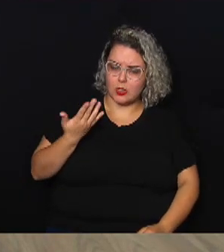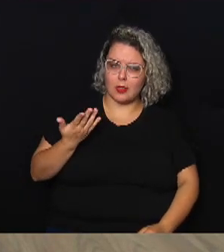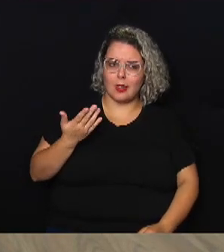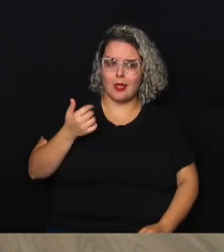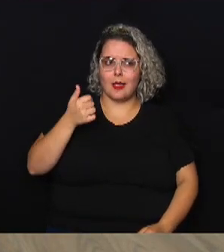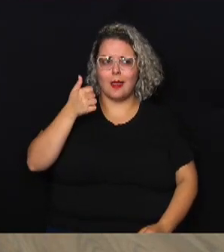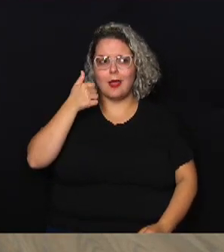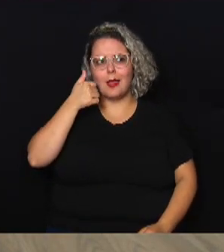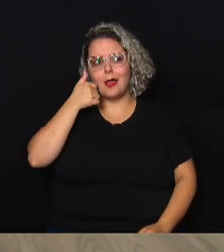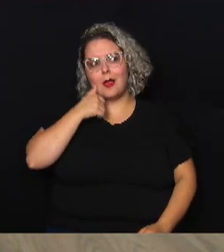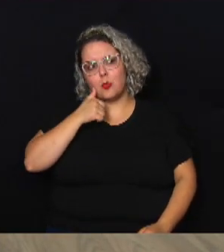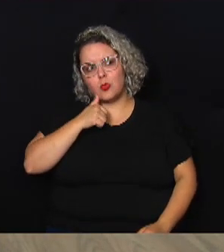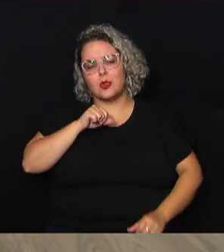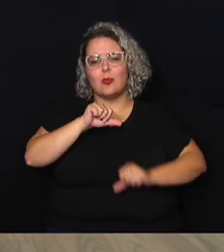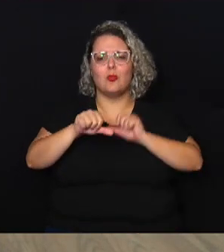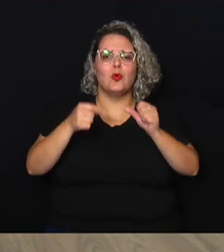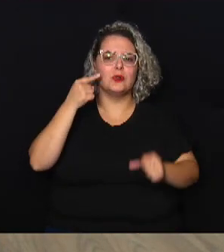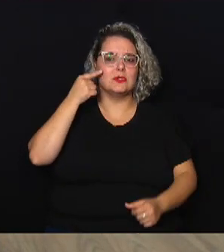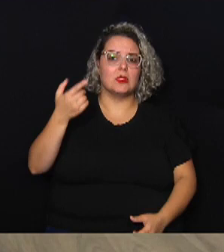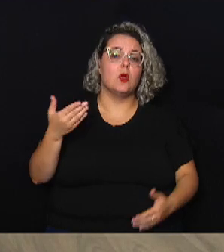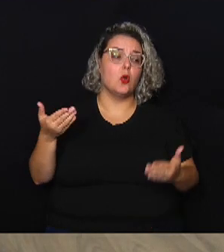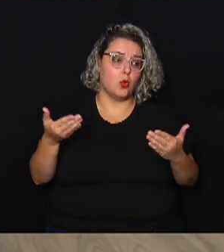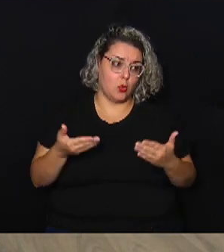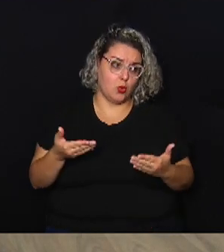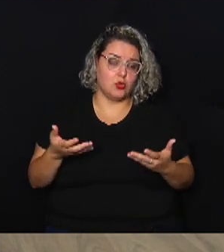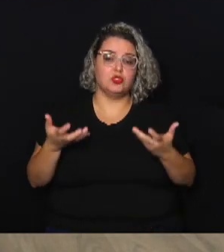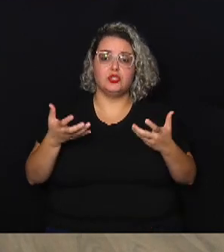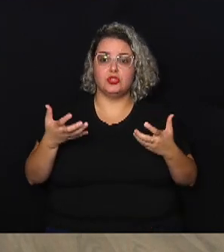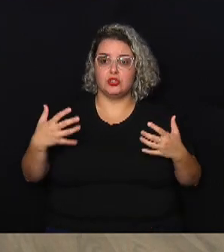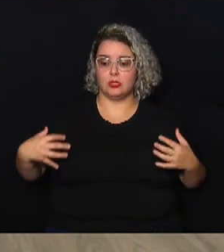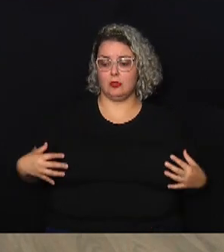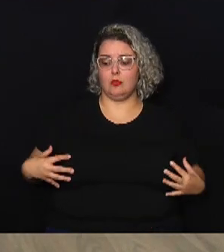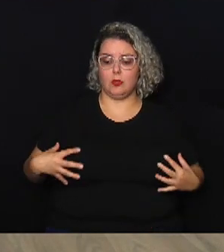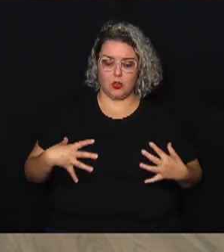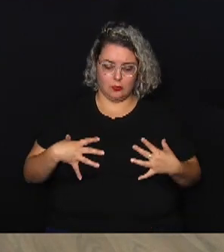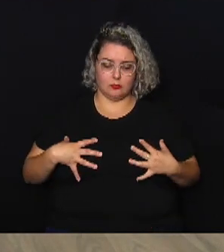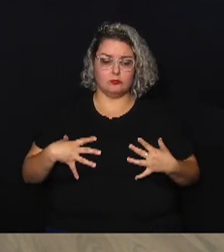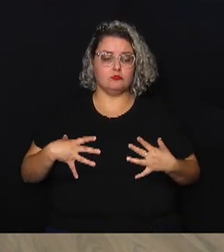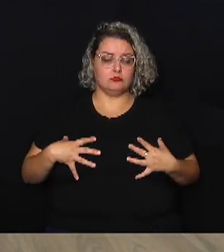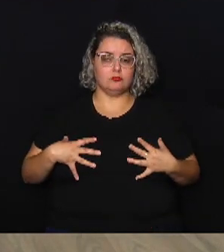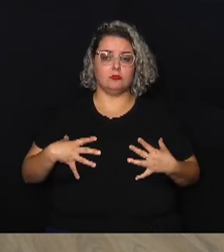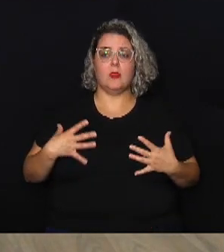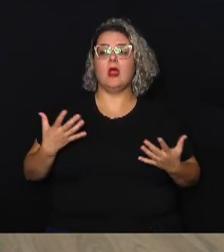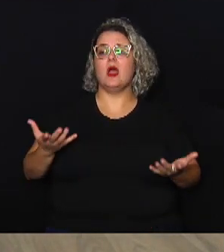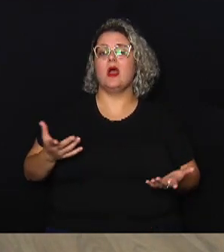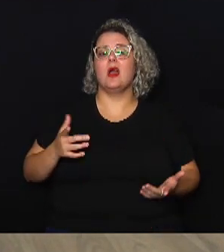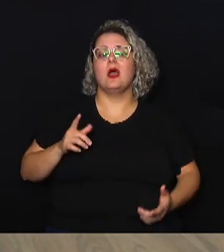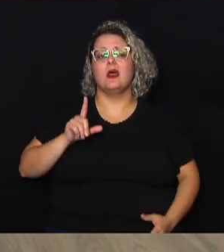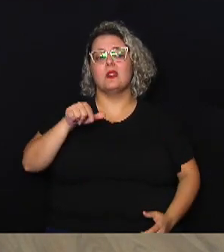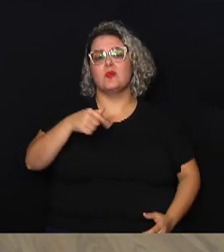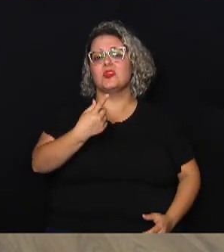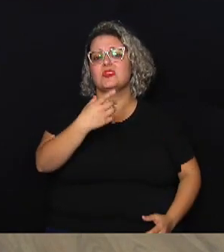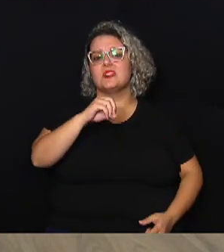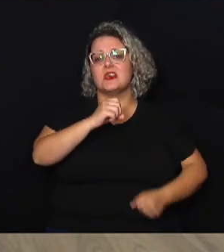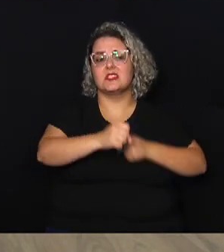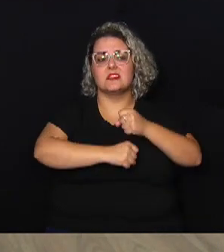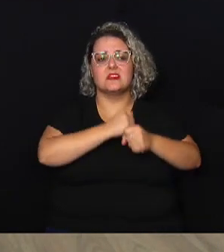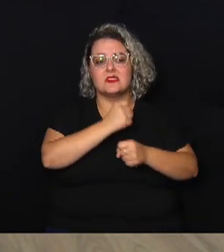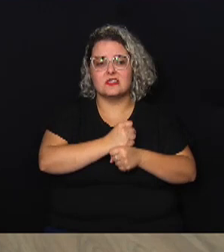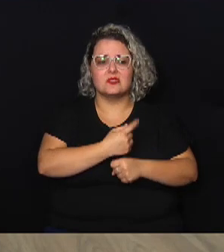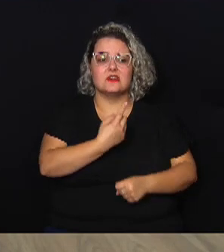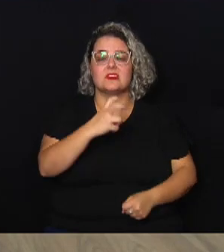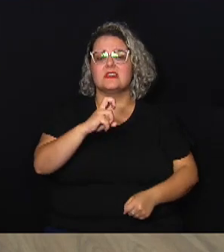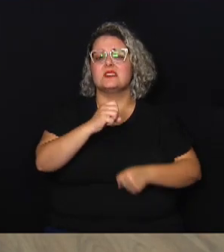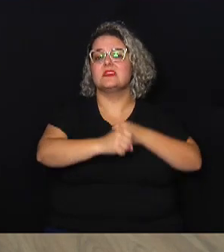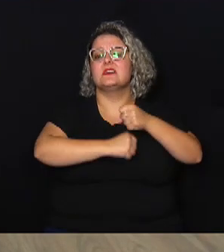acaba mudando, né, de ideia. Hoje quer o implante, vai lá e coloca, mas aí daqui 10 anos, daqui 15